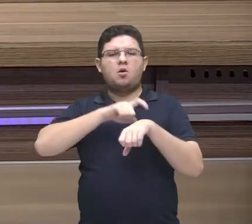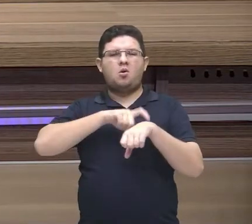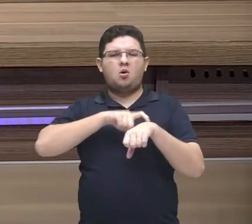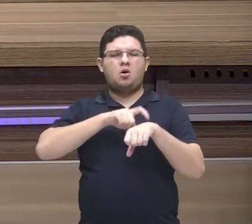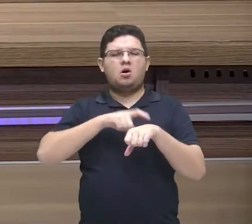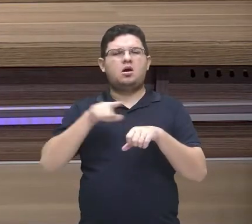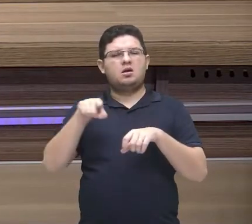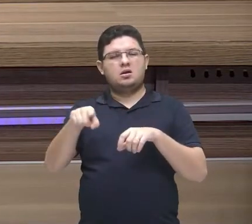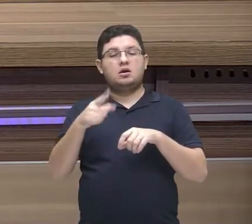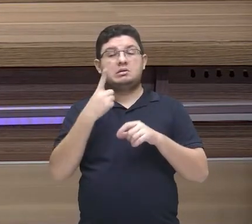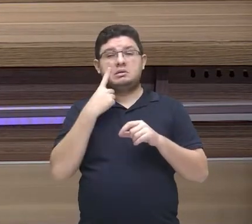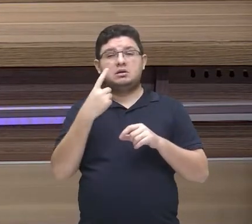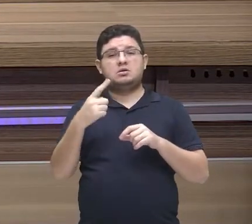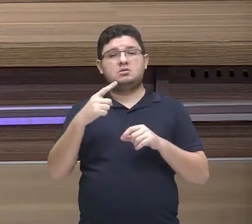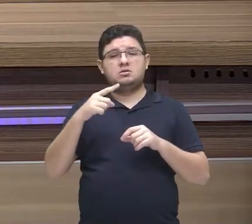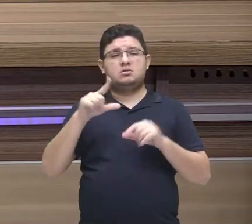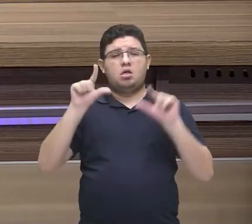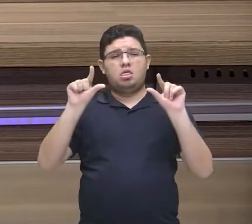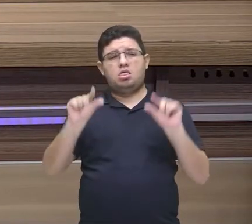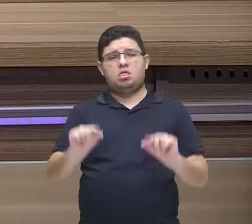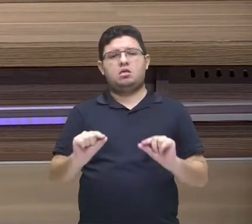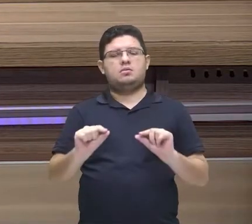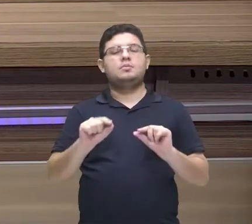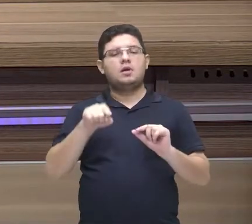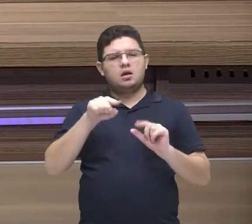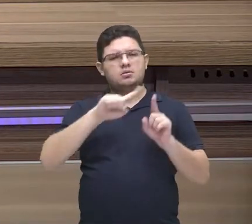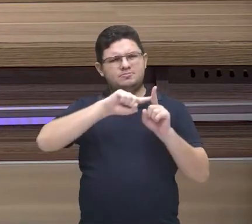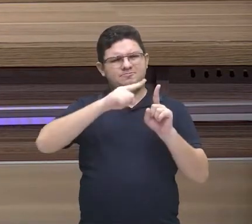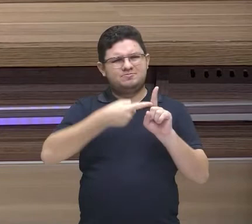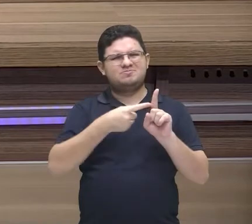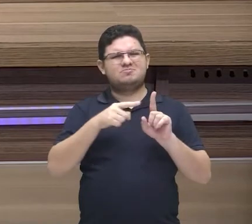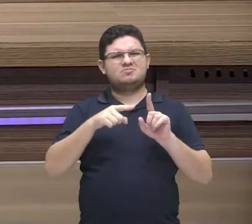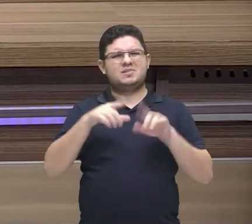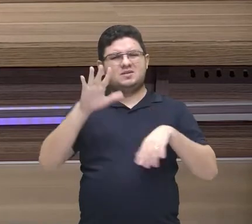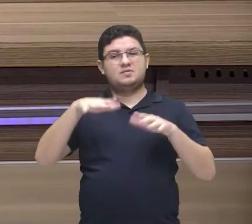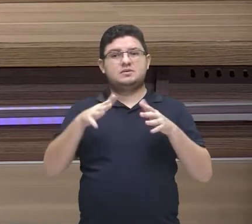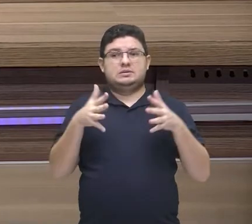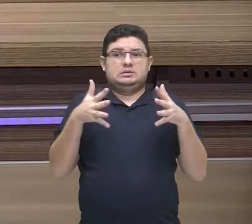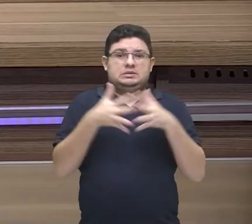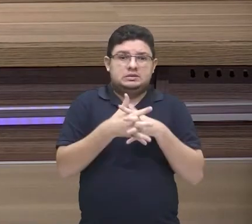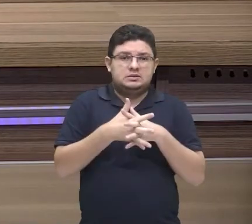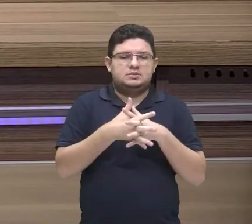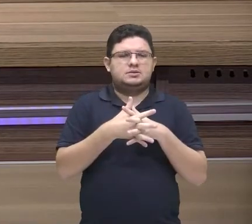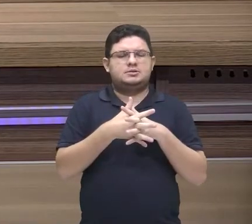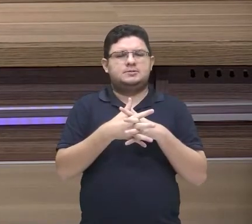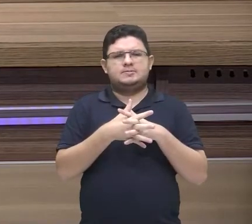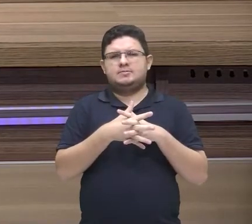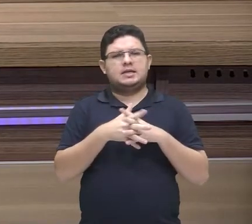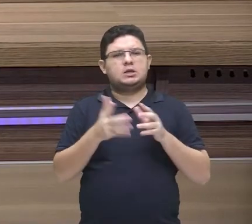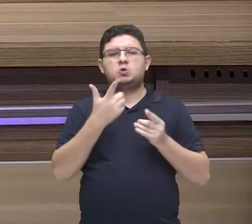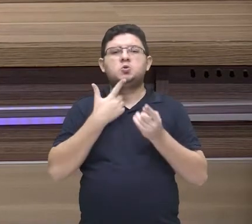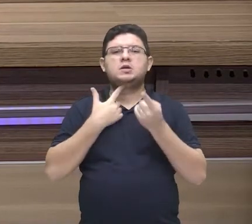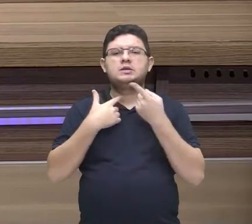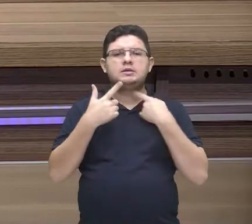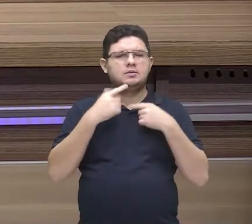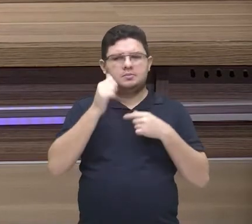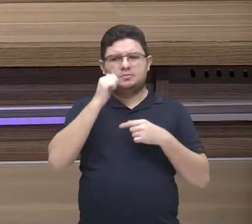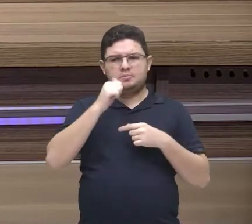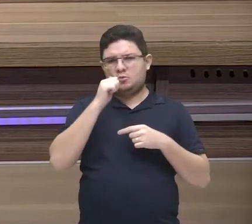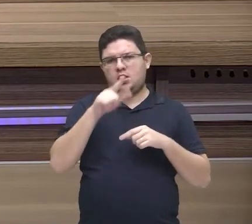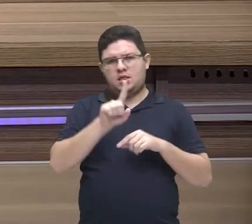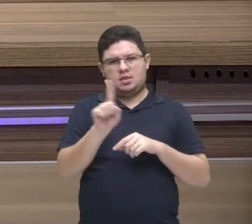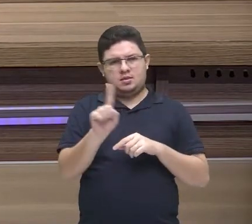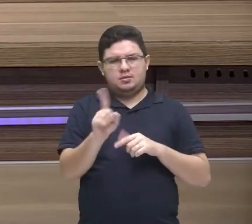acontecimento terrível, indesejado, que a gente não deseja para moça nenhuma, a partir do momento que ela tiver a informação, ela e